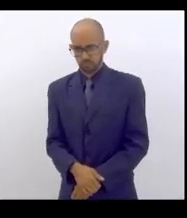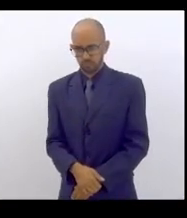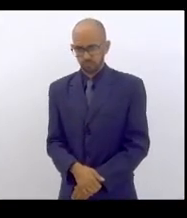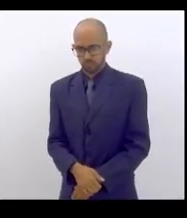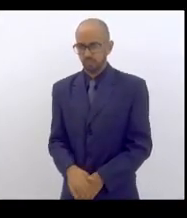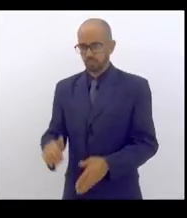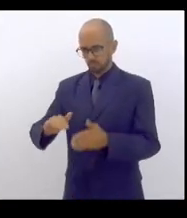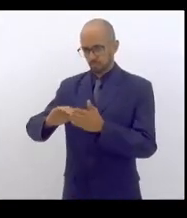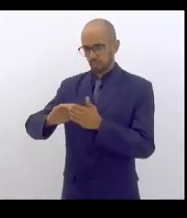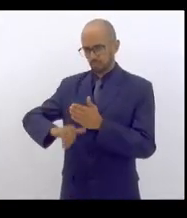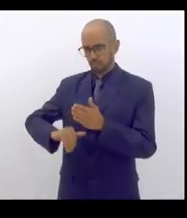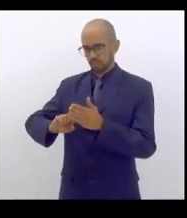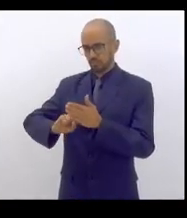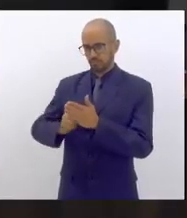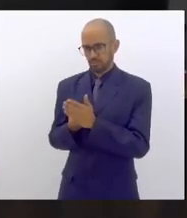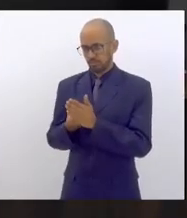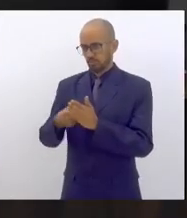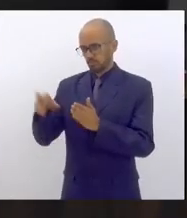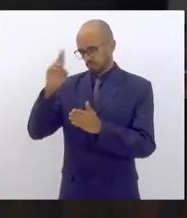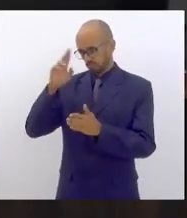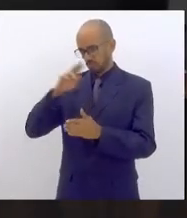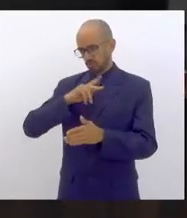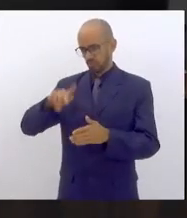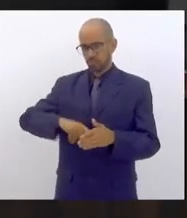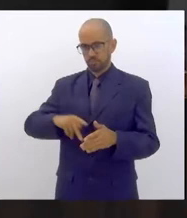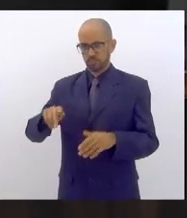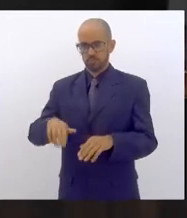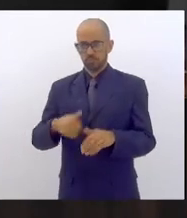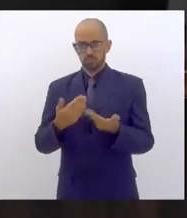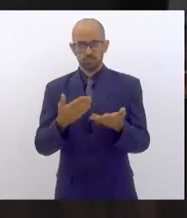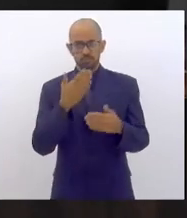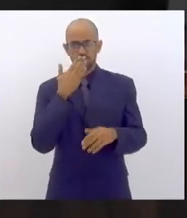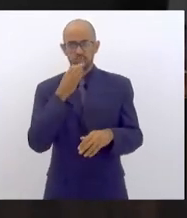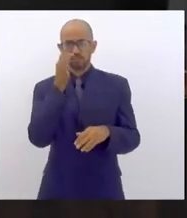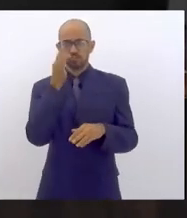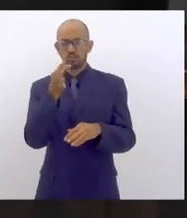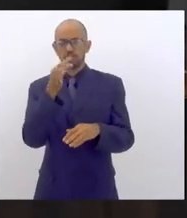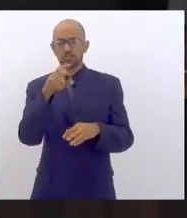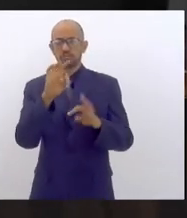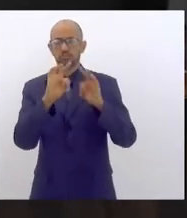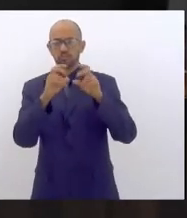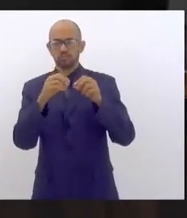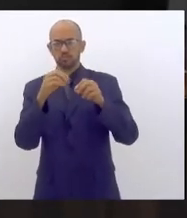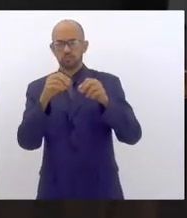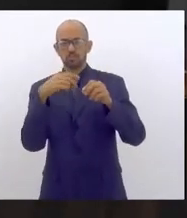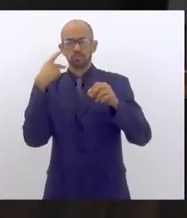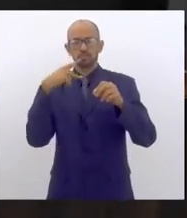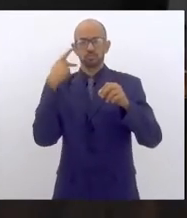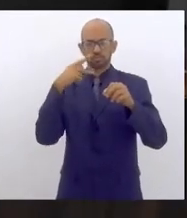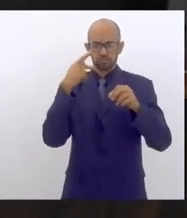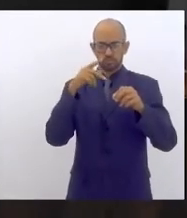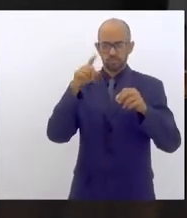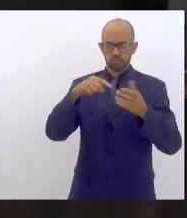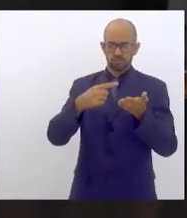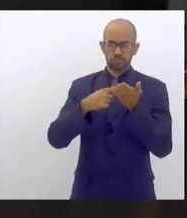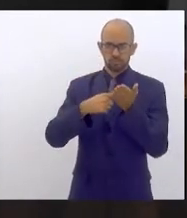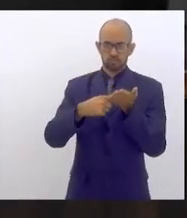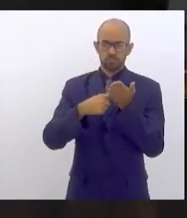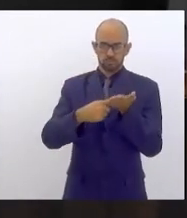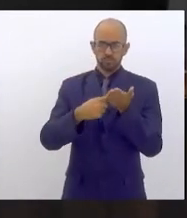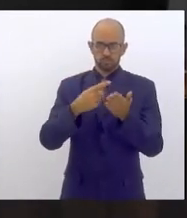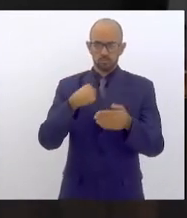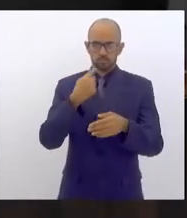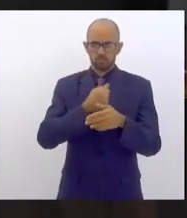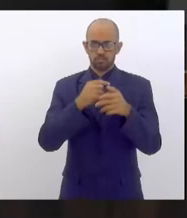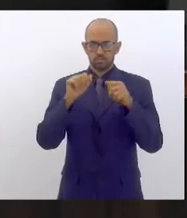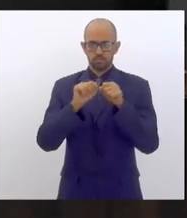Pela derrubada, senhor presidente. Então, chamo a atenção de senhoras parlamentares, senhores parlamentares, é o acordo que nós